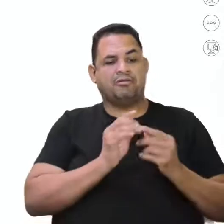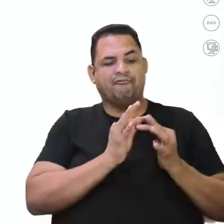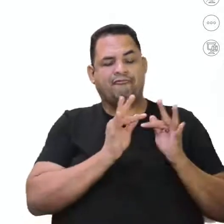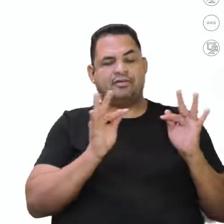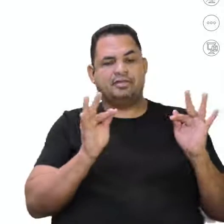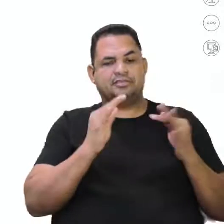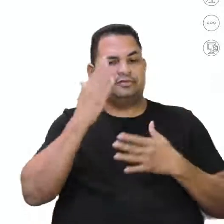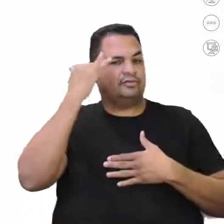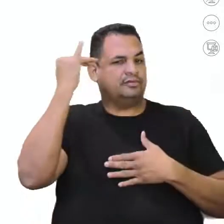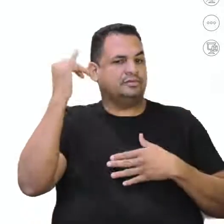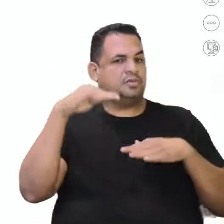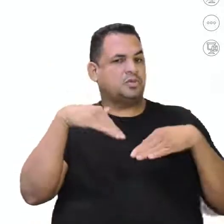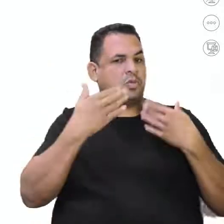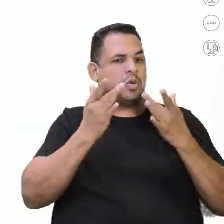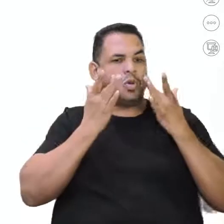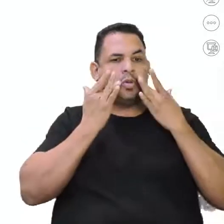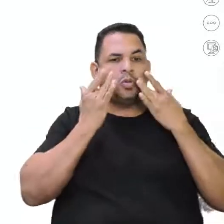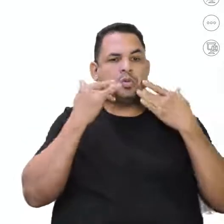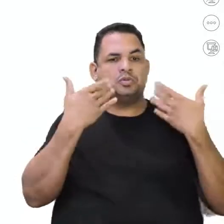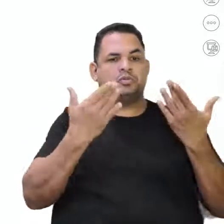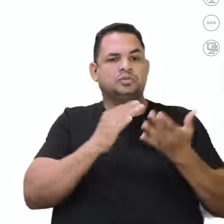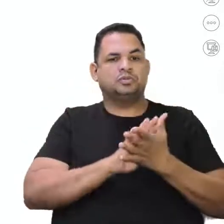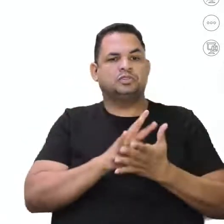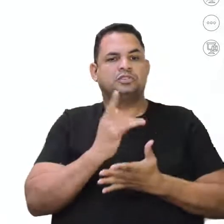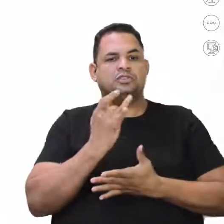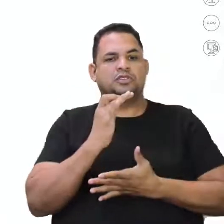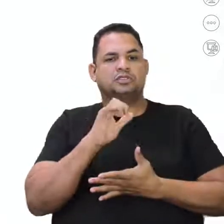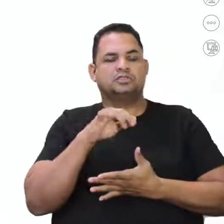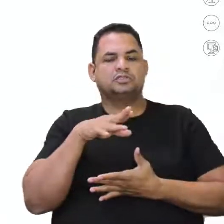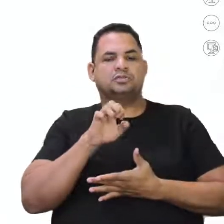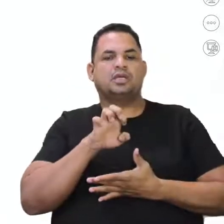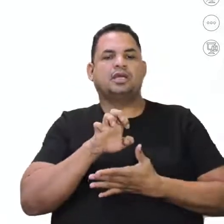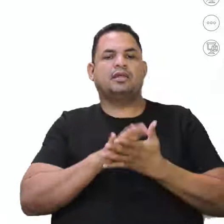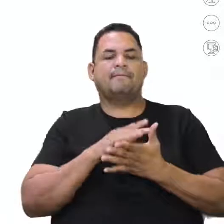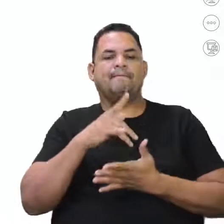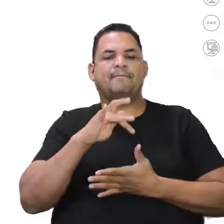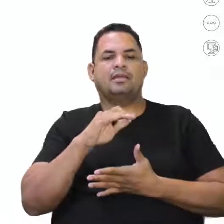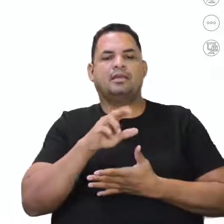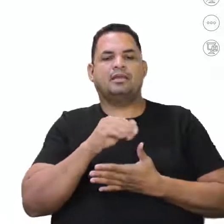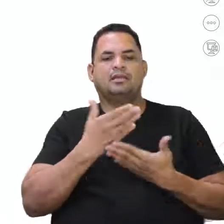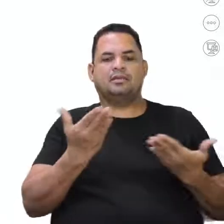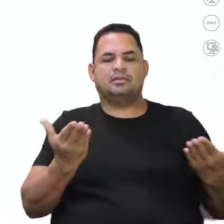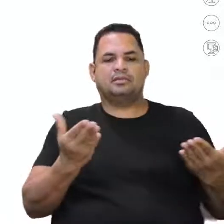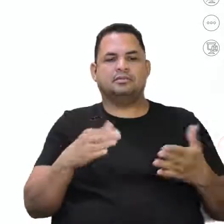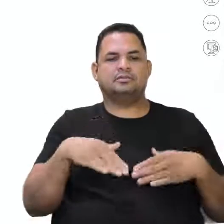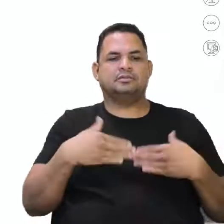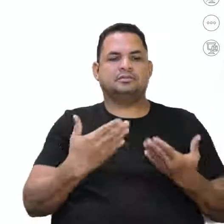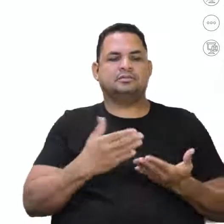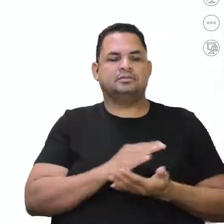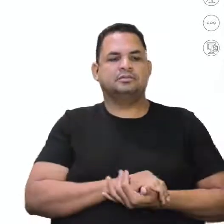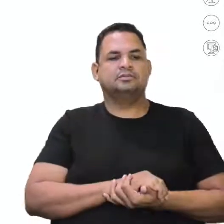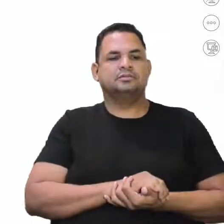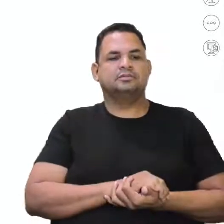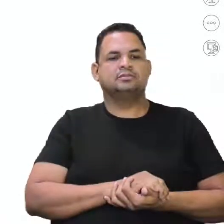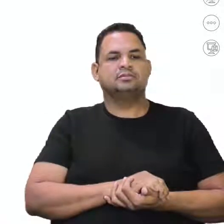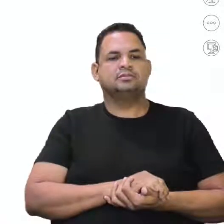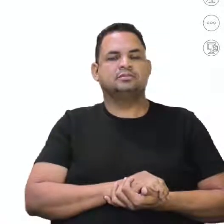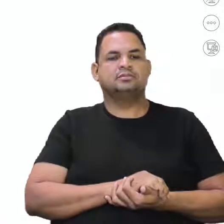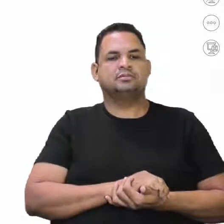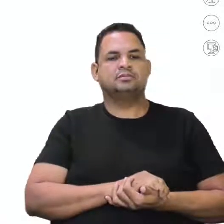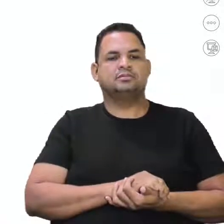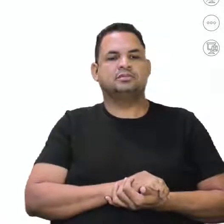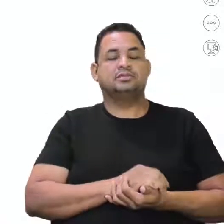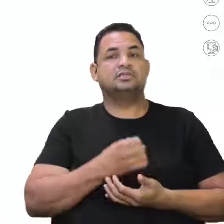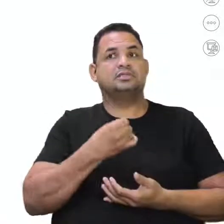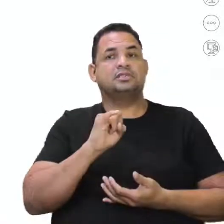de qual peça, from which Shakespeare play, de qual peça do Shakespeare. Então, ele diz mais ou menos assim, entre aspas, se